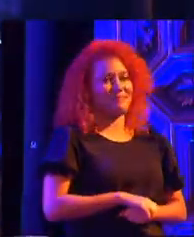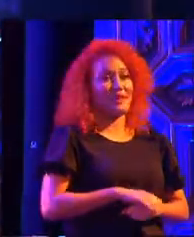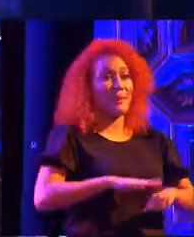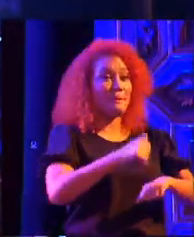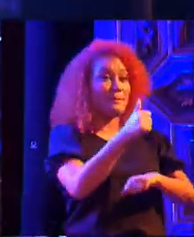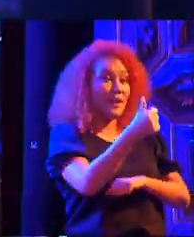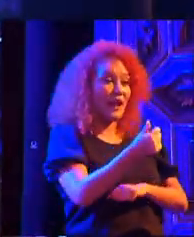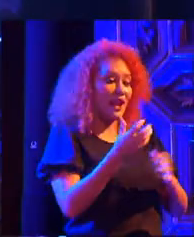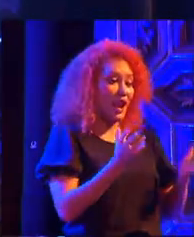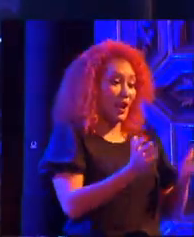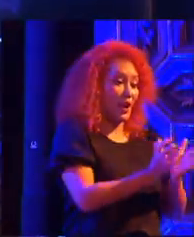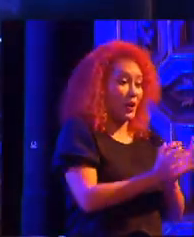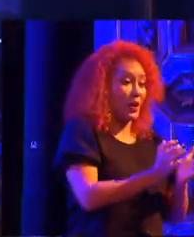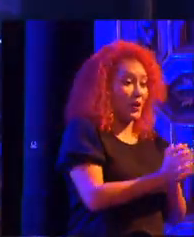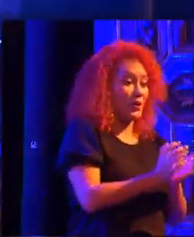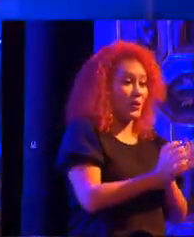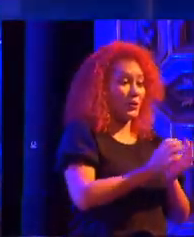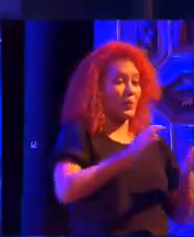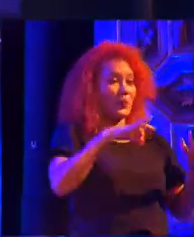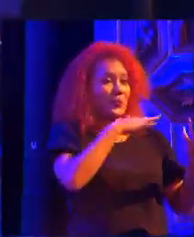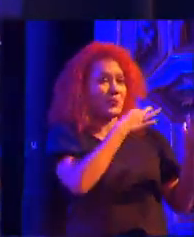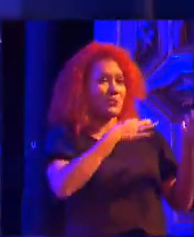grupo intérprete instrumental.